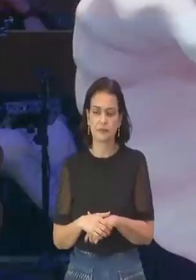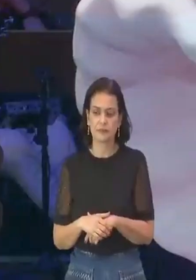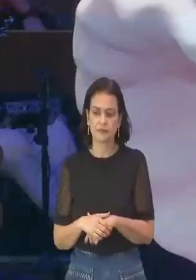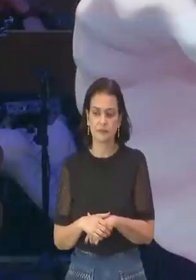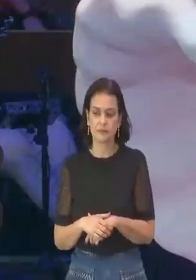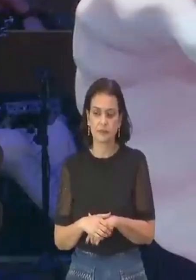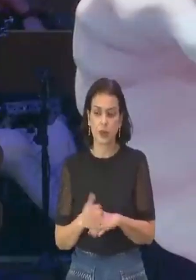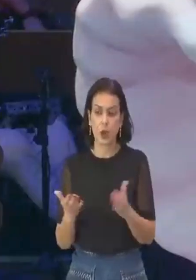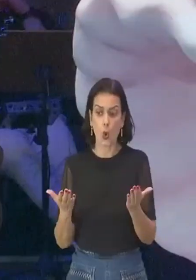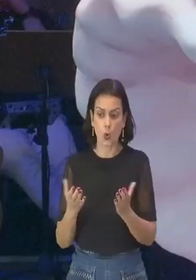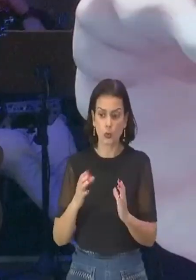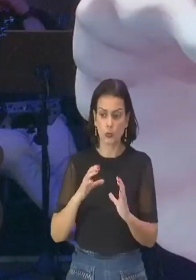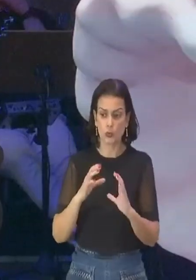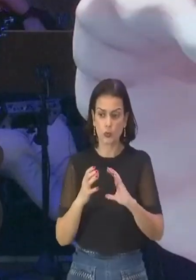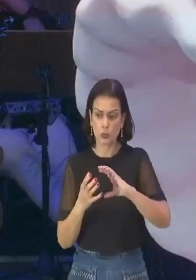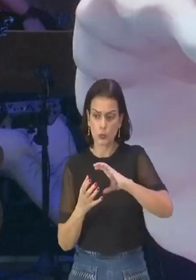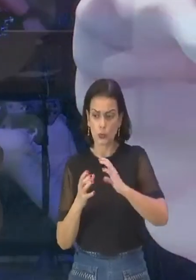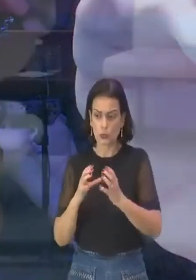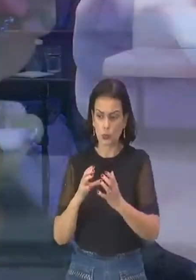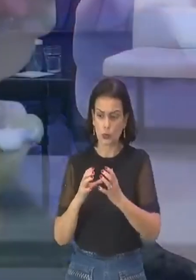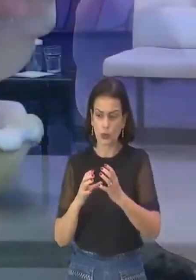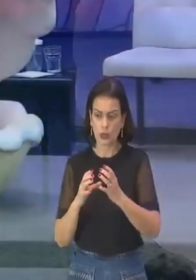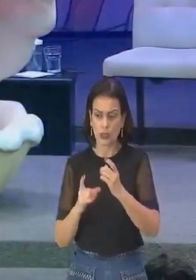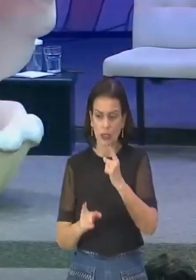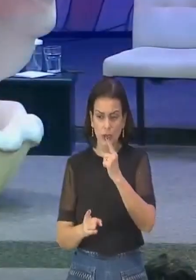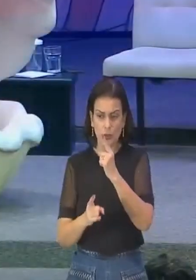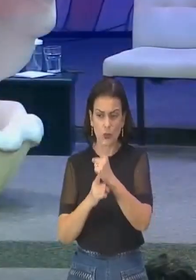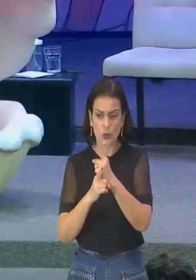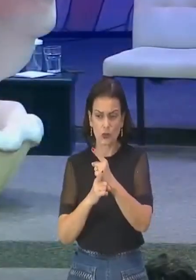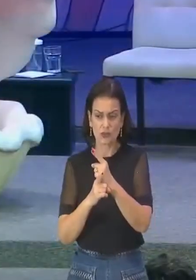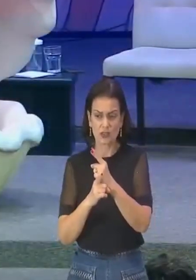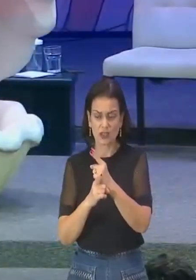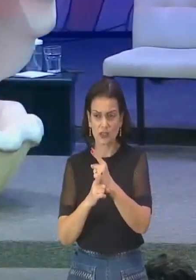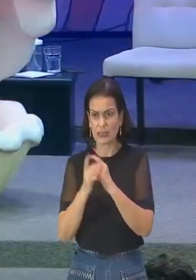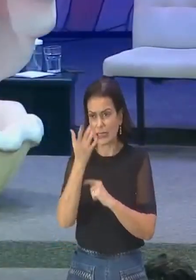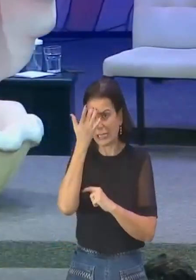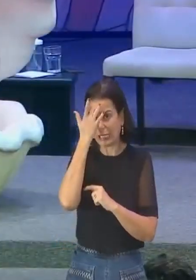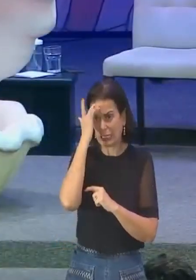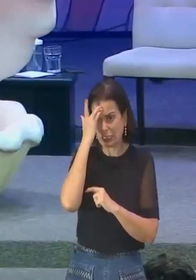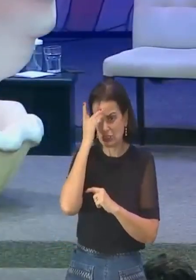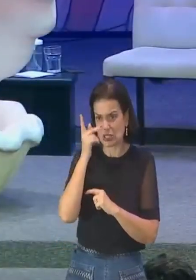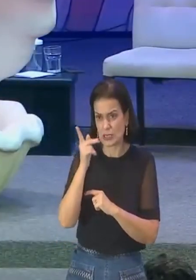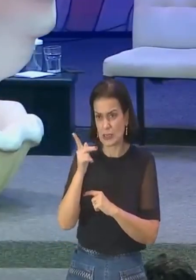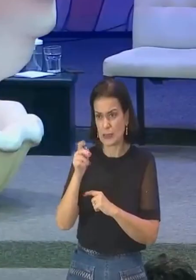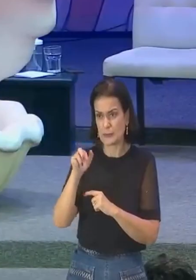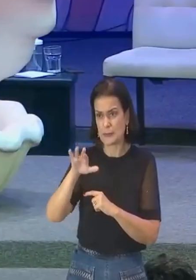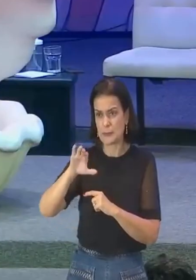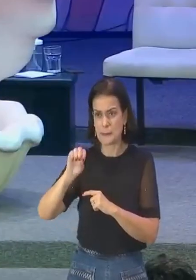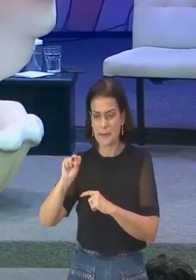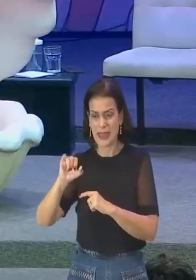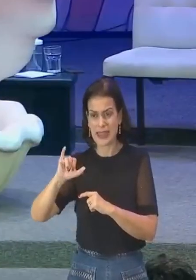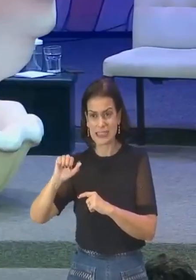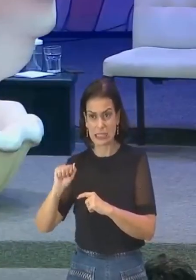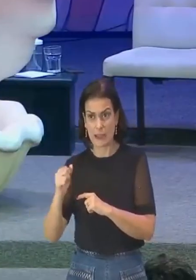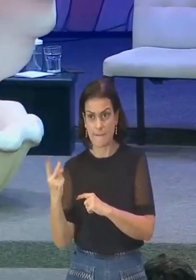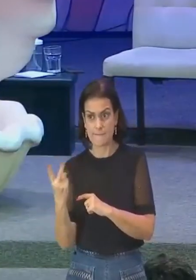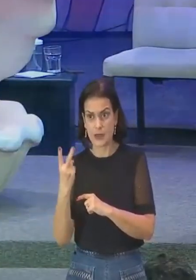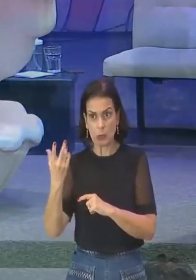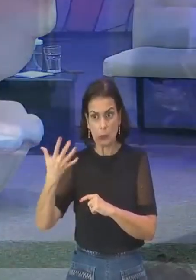Pérolas que hoje podem ser encontradas na Índia, na Pérsia, e que têm um